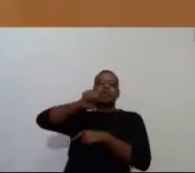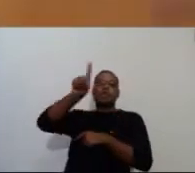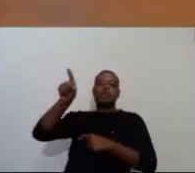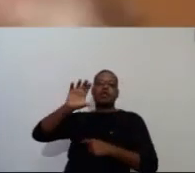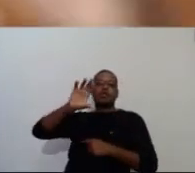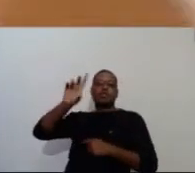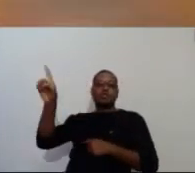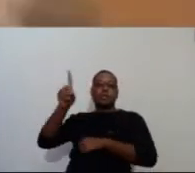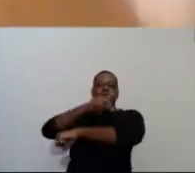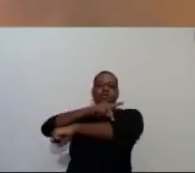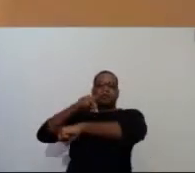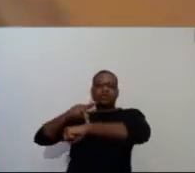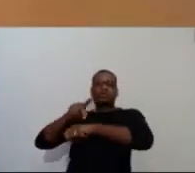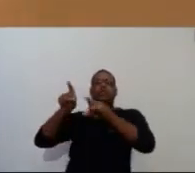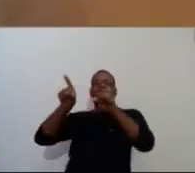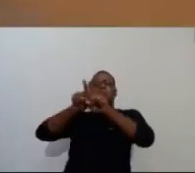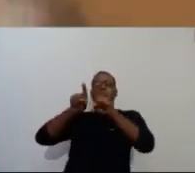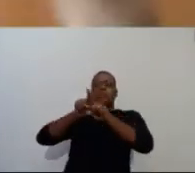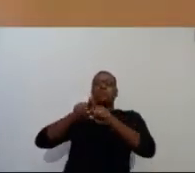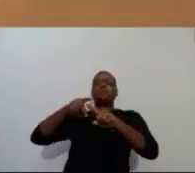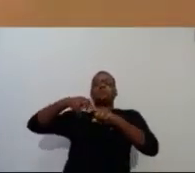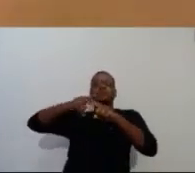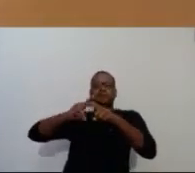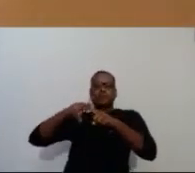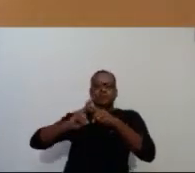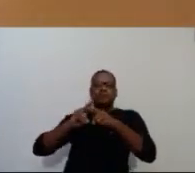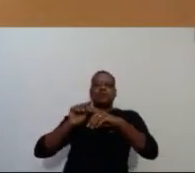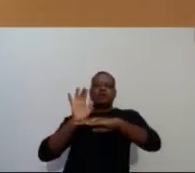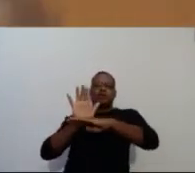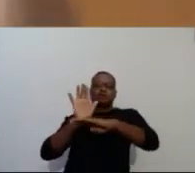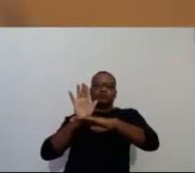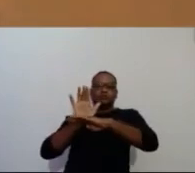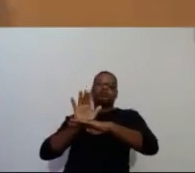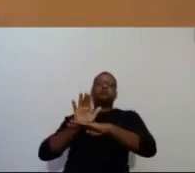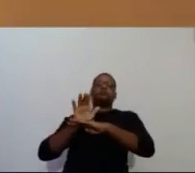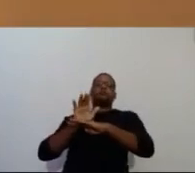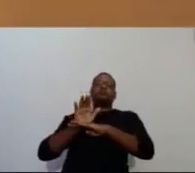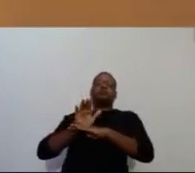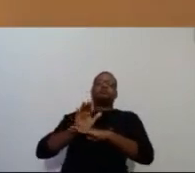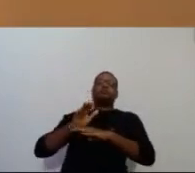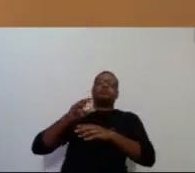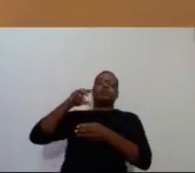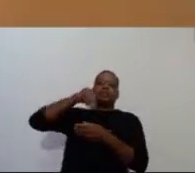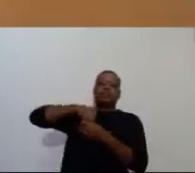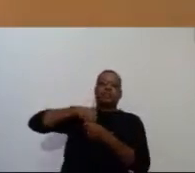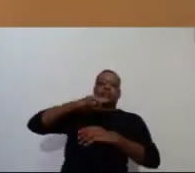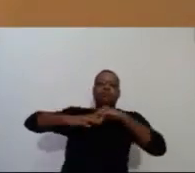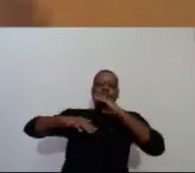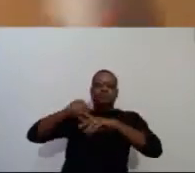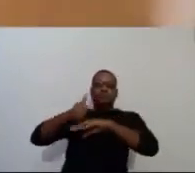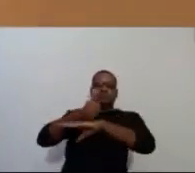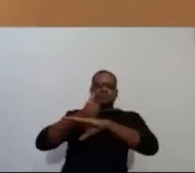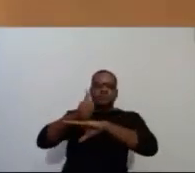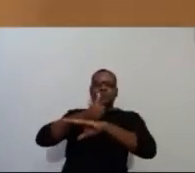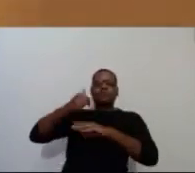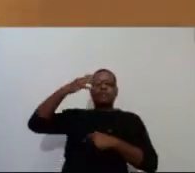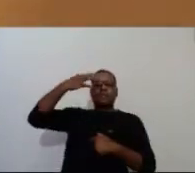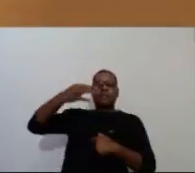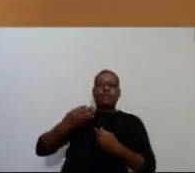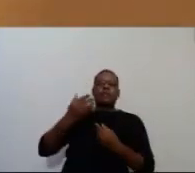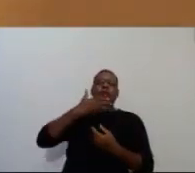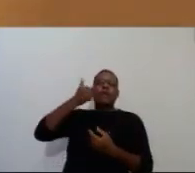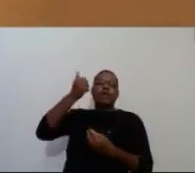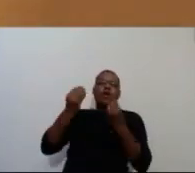que colabora para que os docentes possam acessar, entender melhor como é que pode, aqueles vídeos podem ajudar a